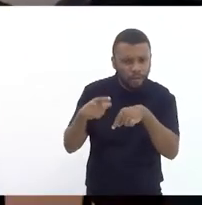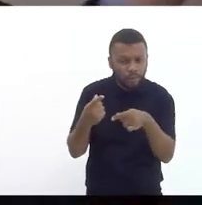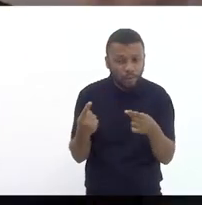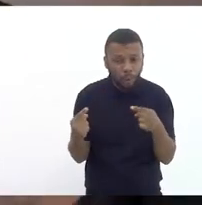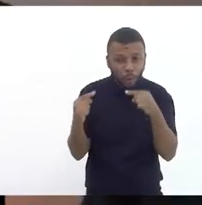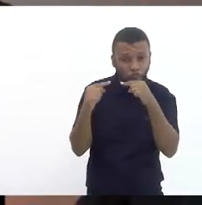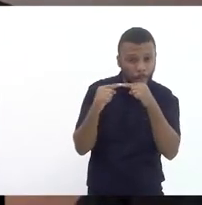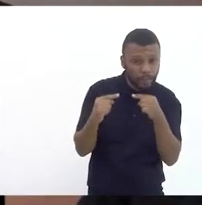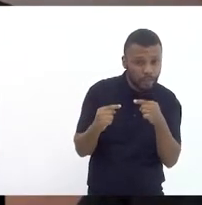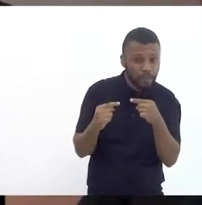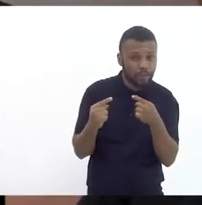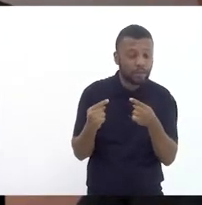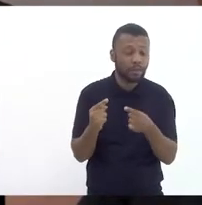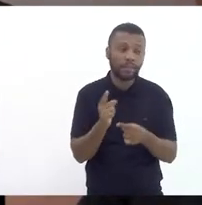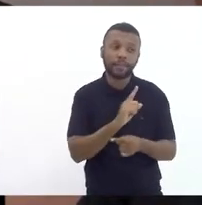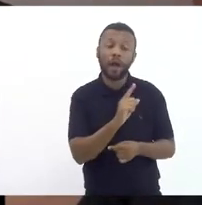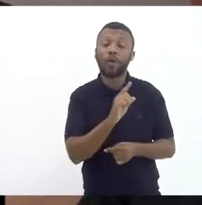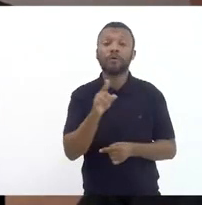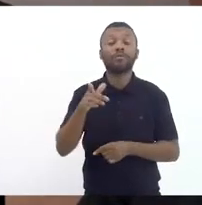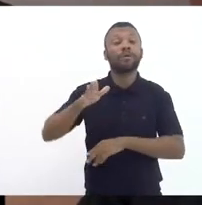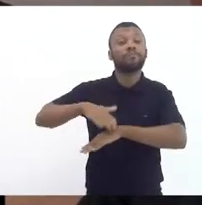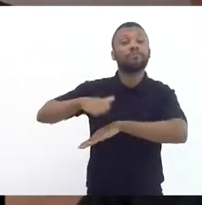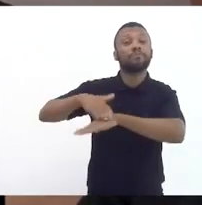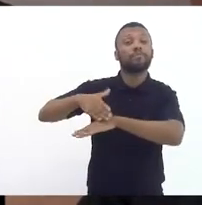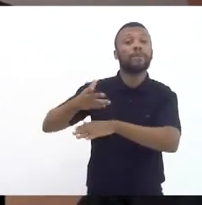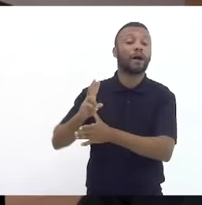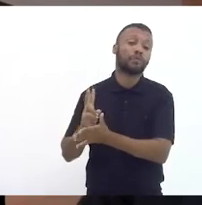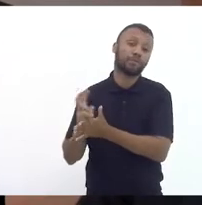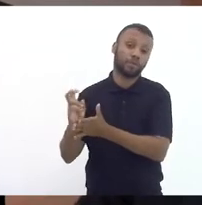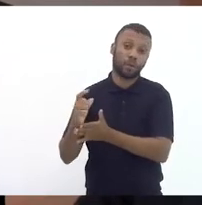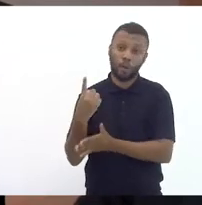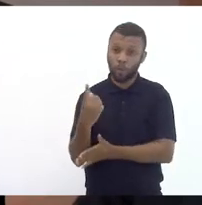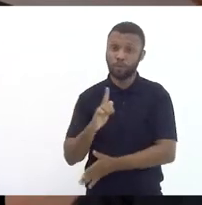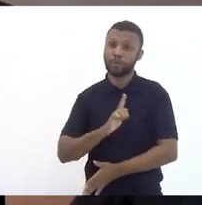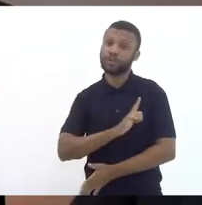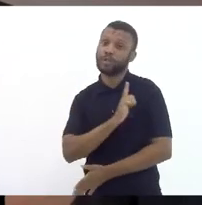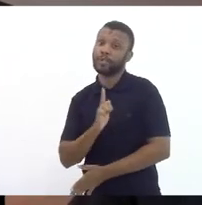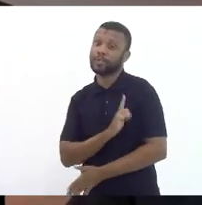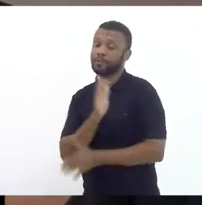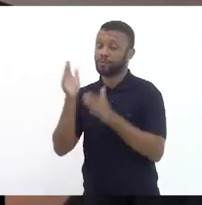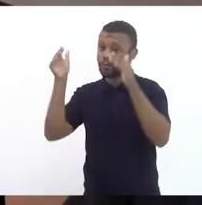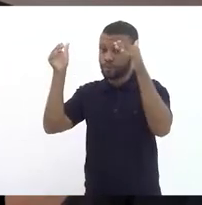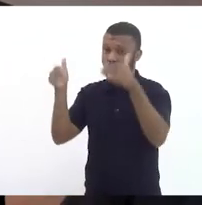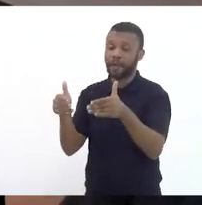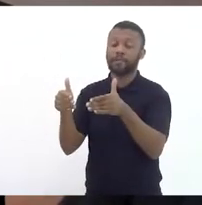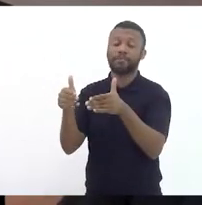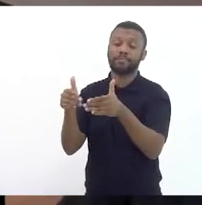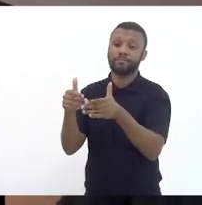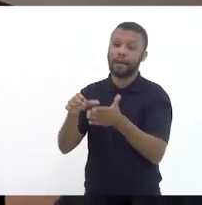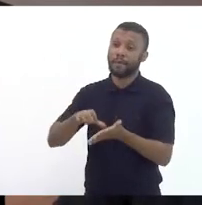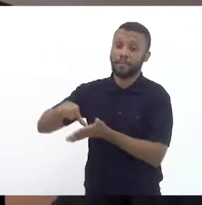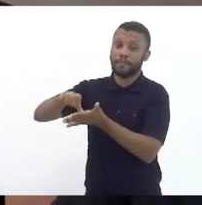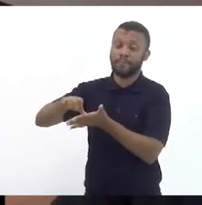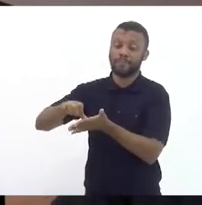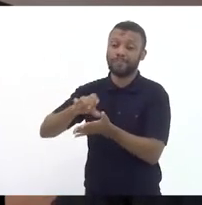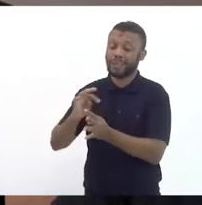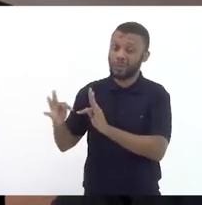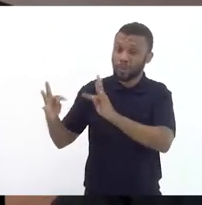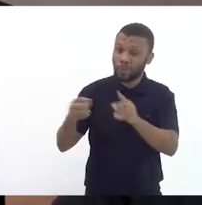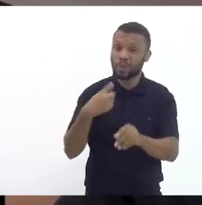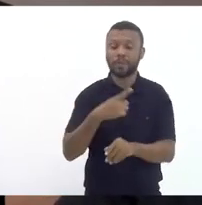por estação, isso é para a supervia. É um gerente de estações. É. Aí, para todas as estações, nós temos 20